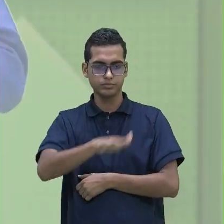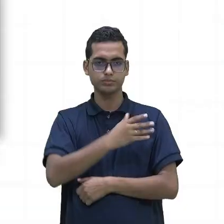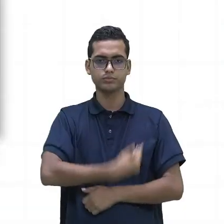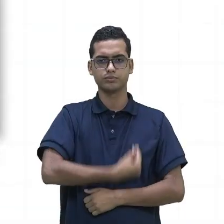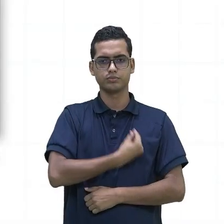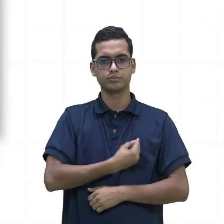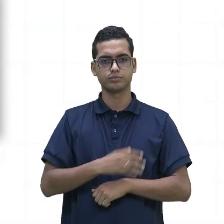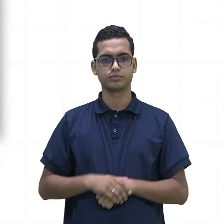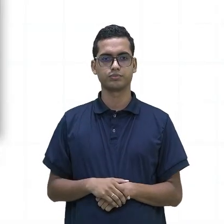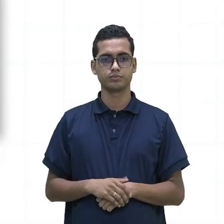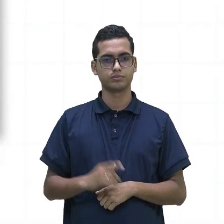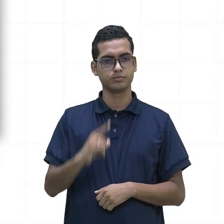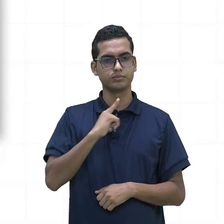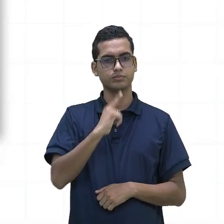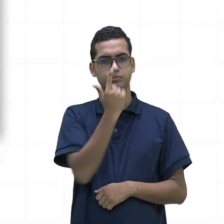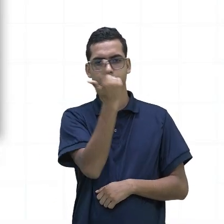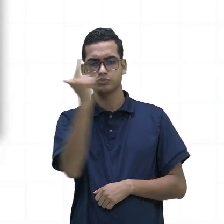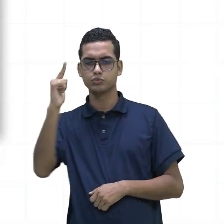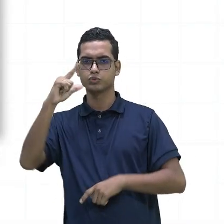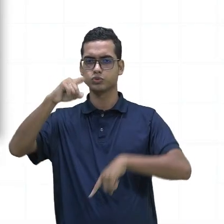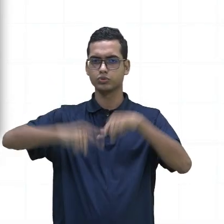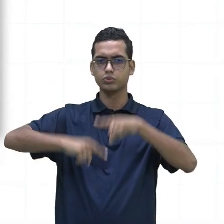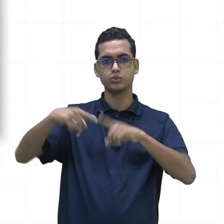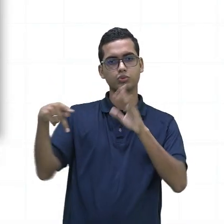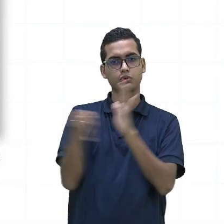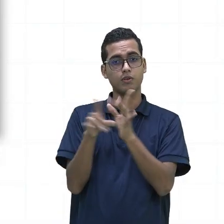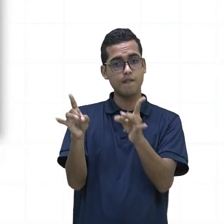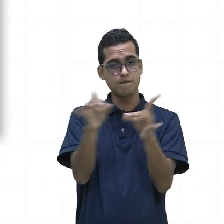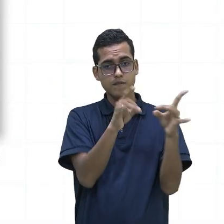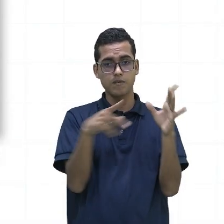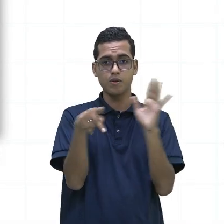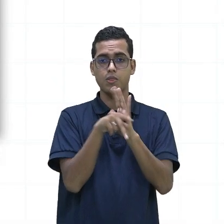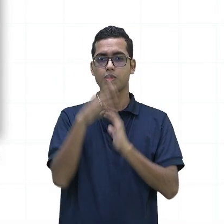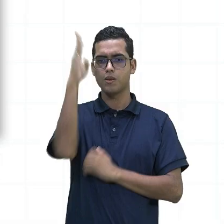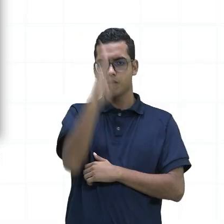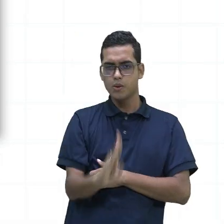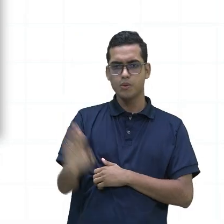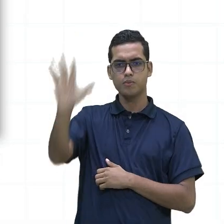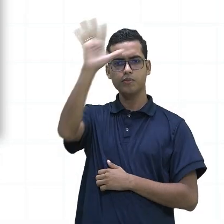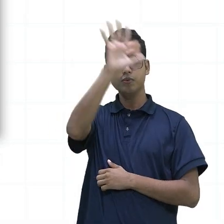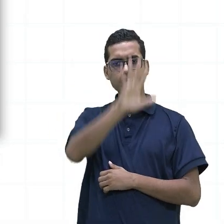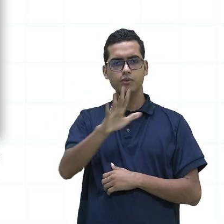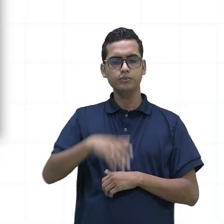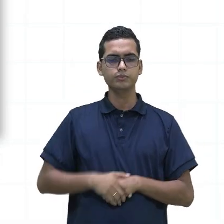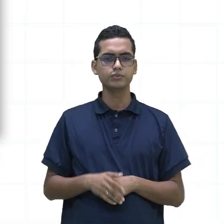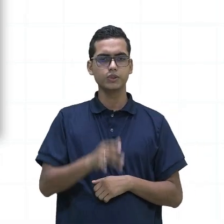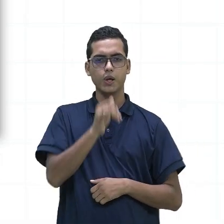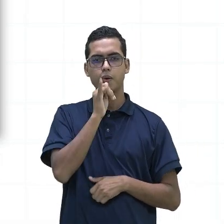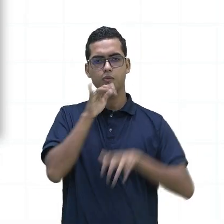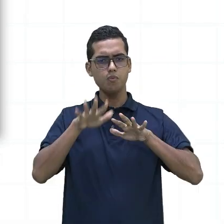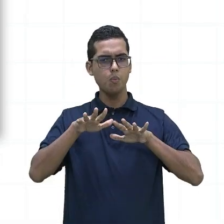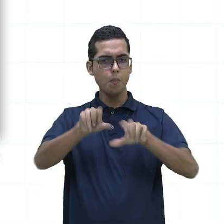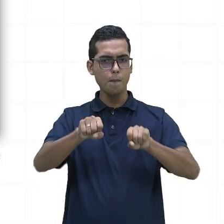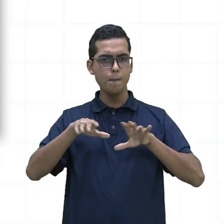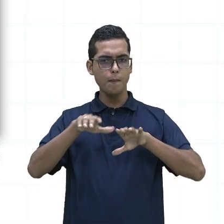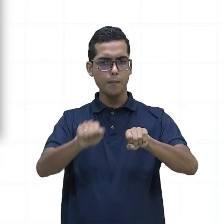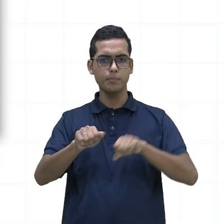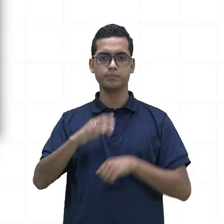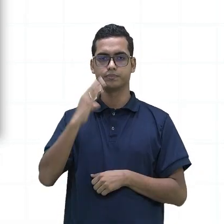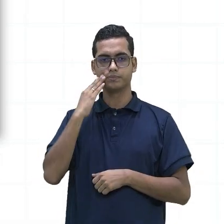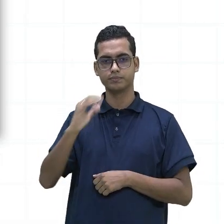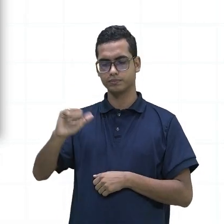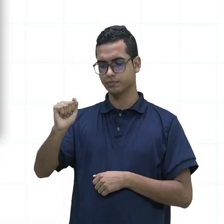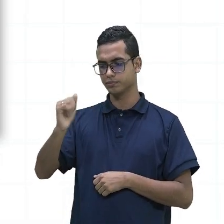são comercializados em mercados nacionais. Vejam aí que o açaí, como nós temos aí na sua